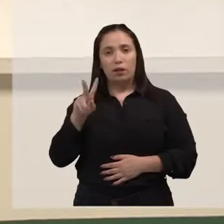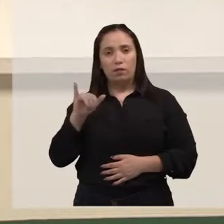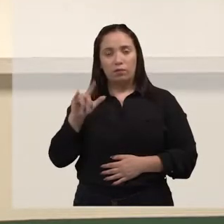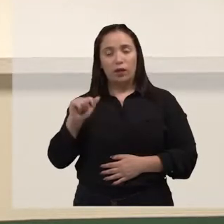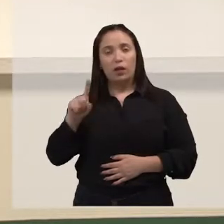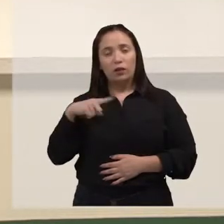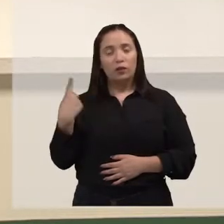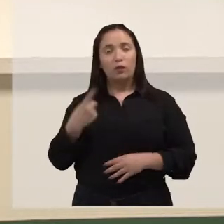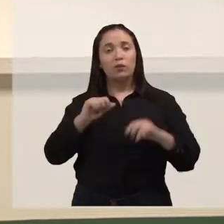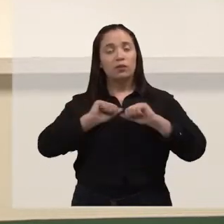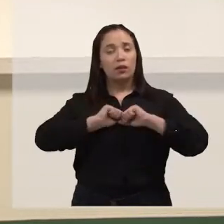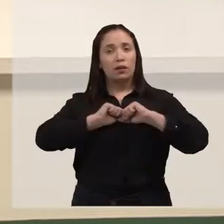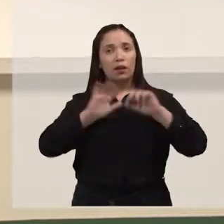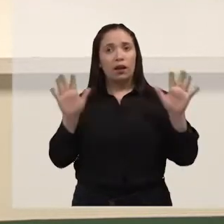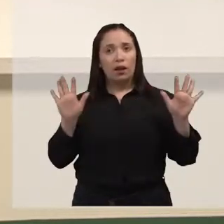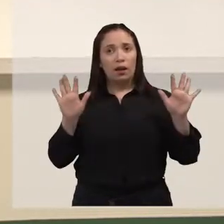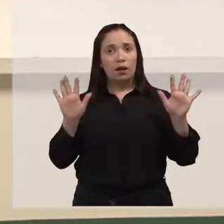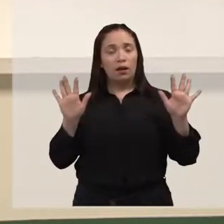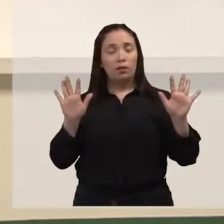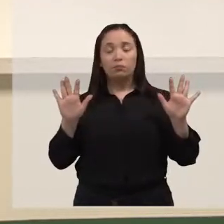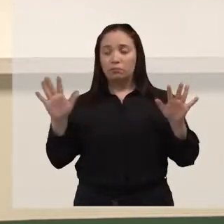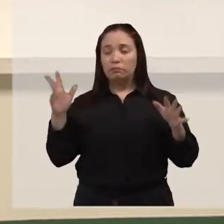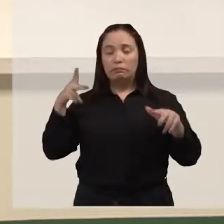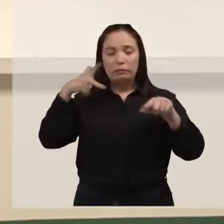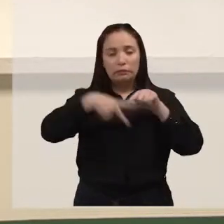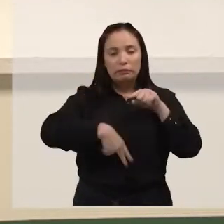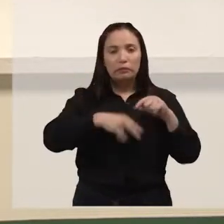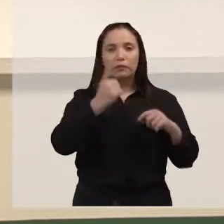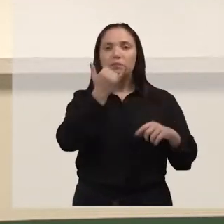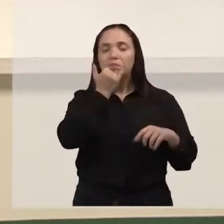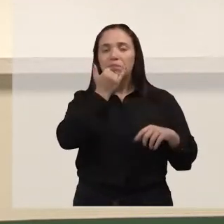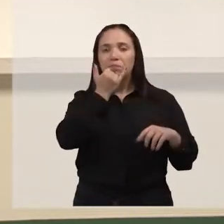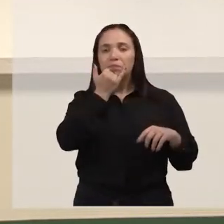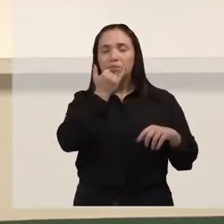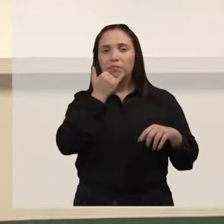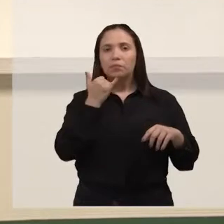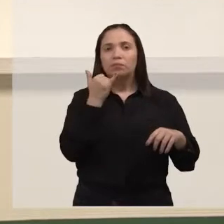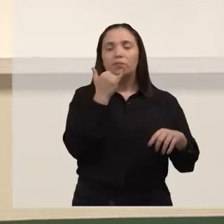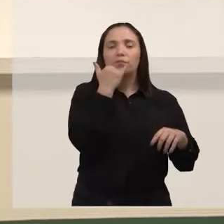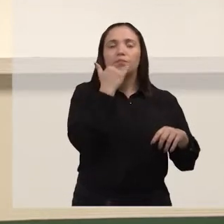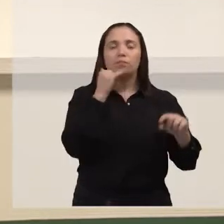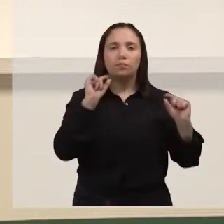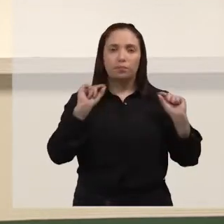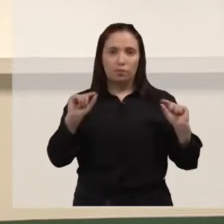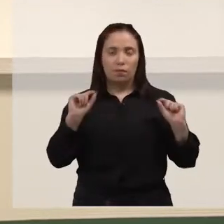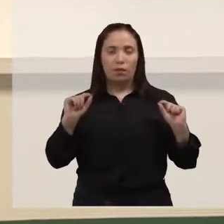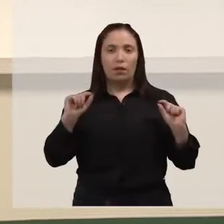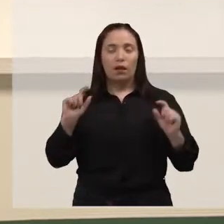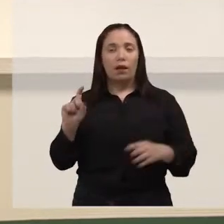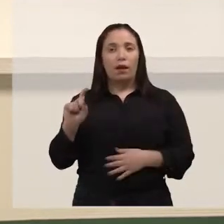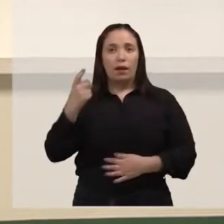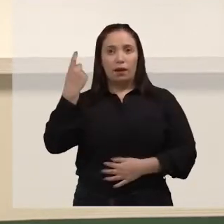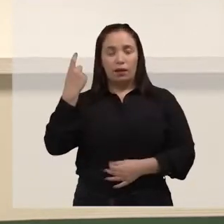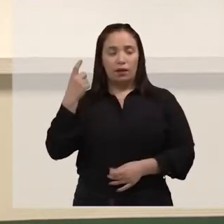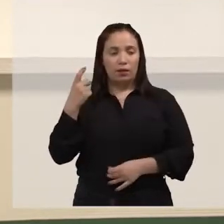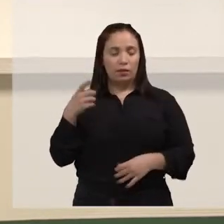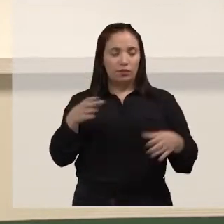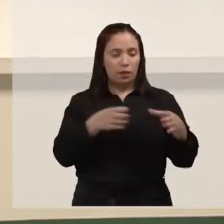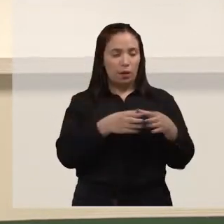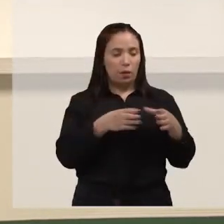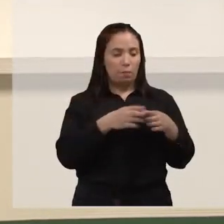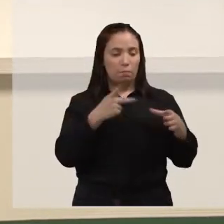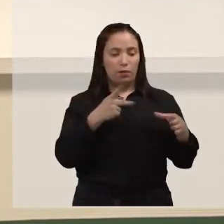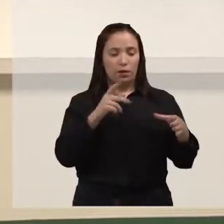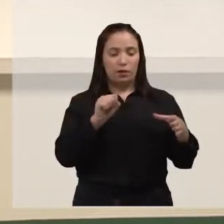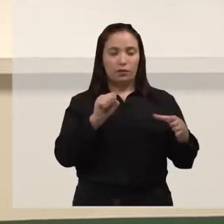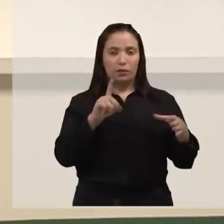clareando, Luiz. Deixa eu só lhe interromper. O que você quer dizer? O antigo polo do PSDB,